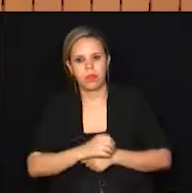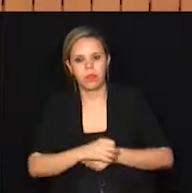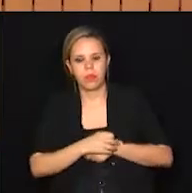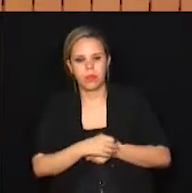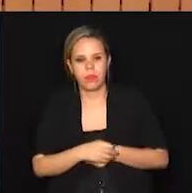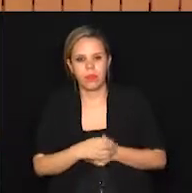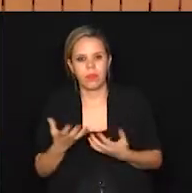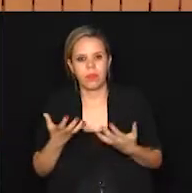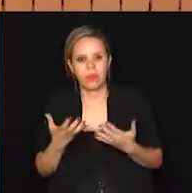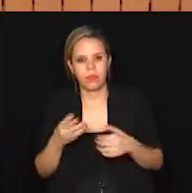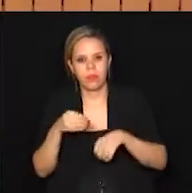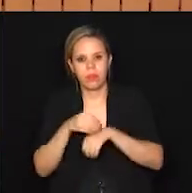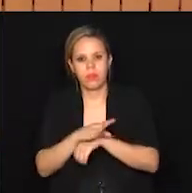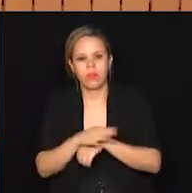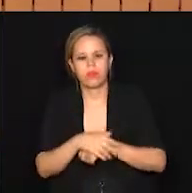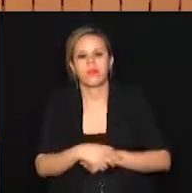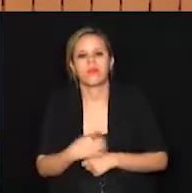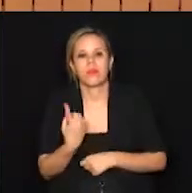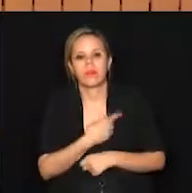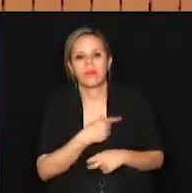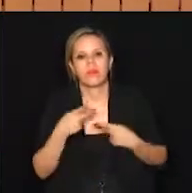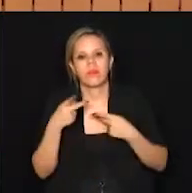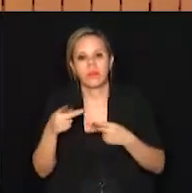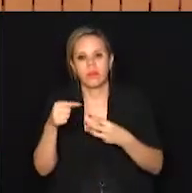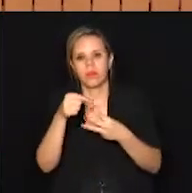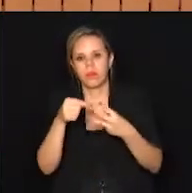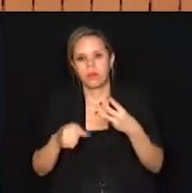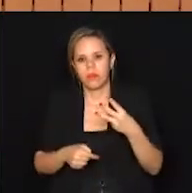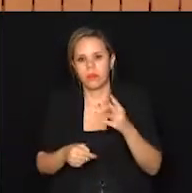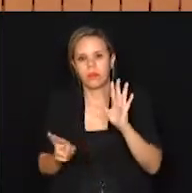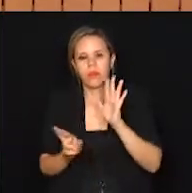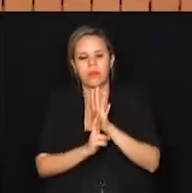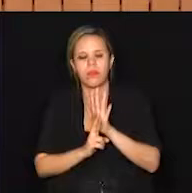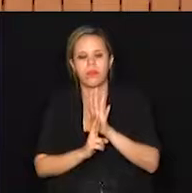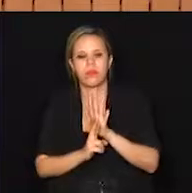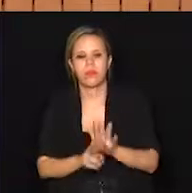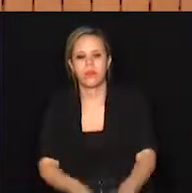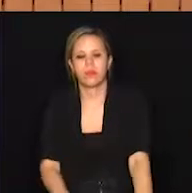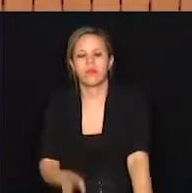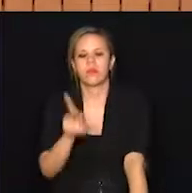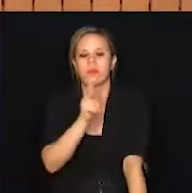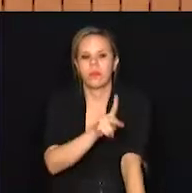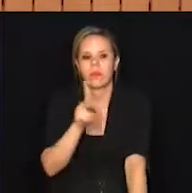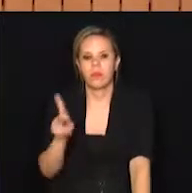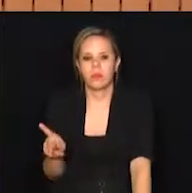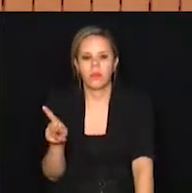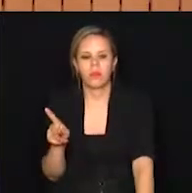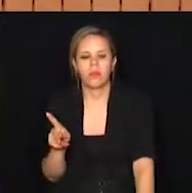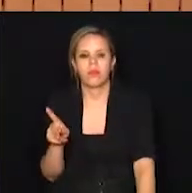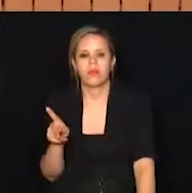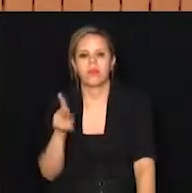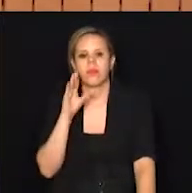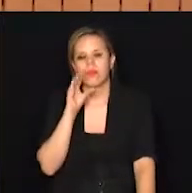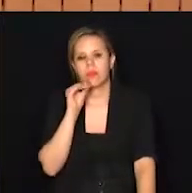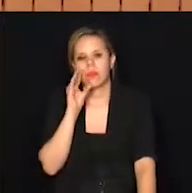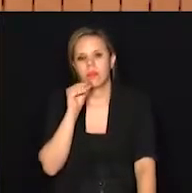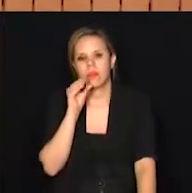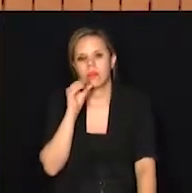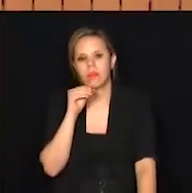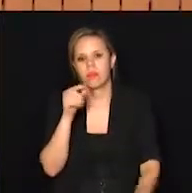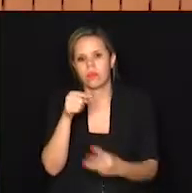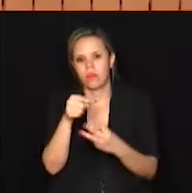Eu quero, então, já passar a palavra. Nós convidamos as 3 representações de professores, trabalhadores das